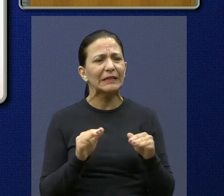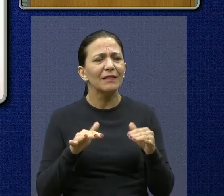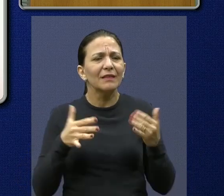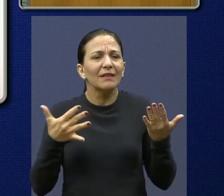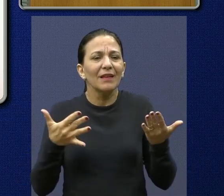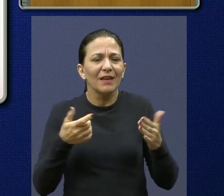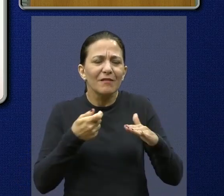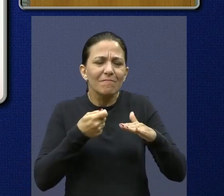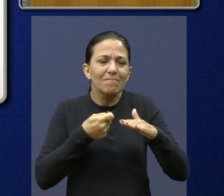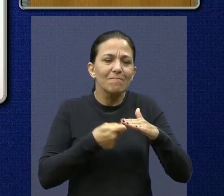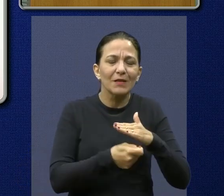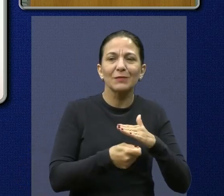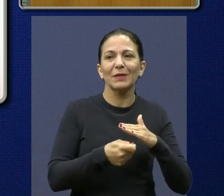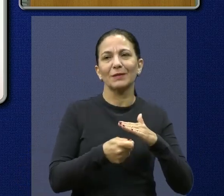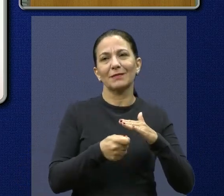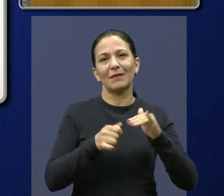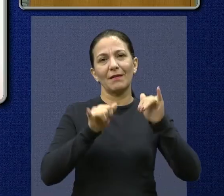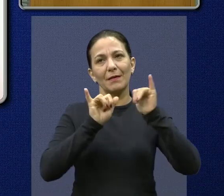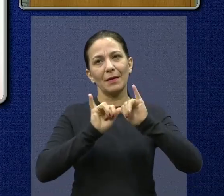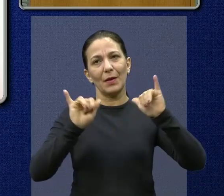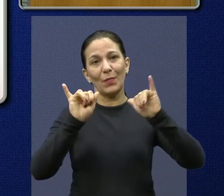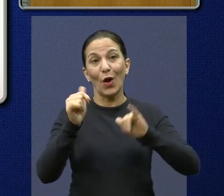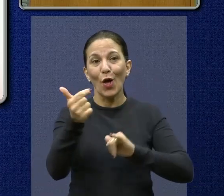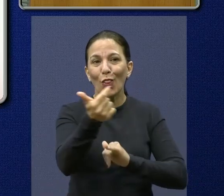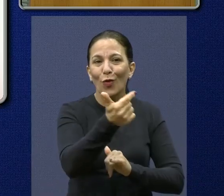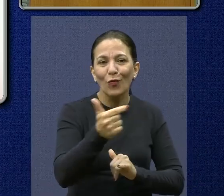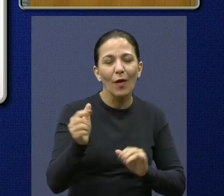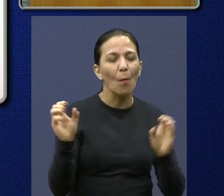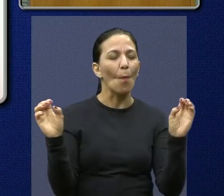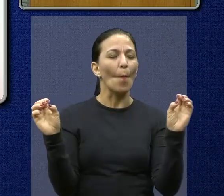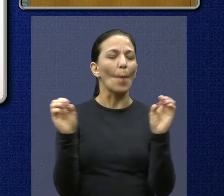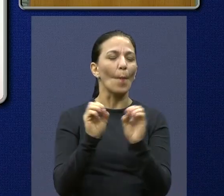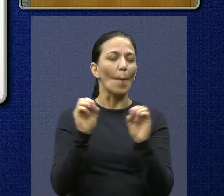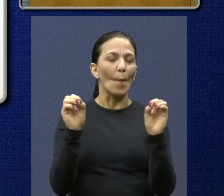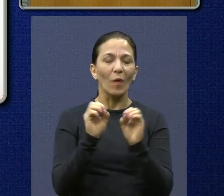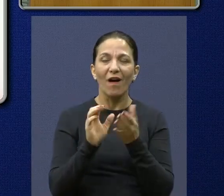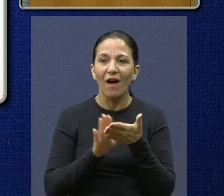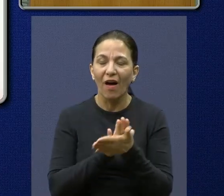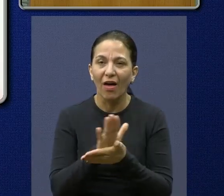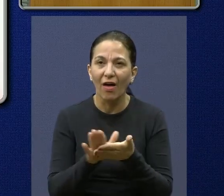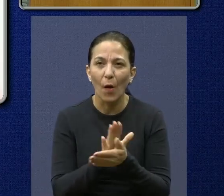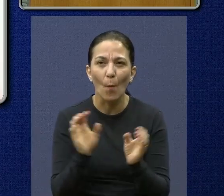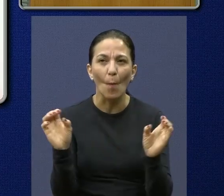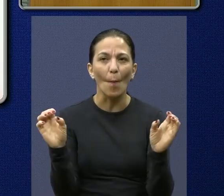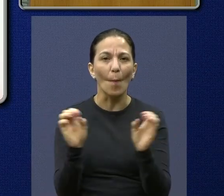o investimento? Né? Não existe, é nulo. Quem já viu aqui